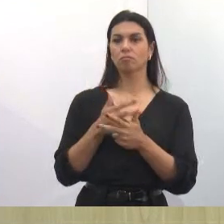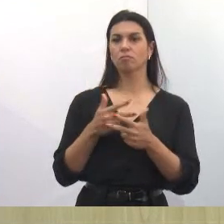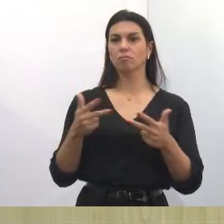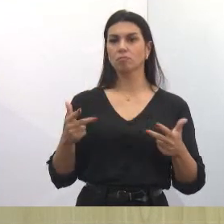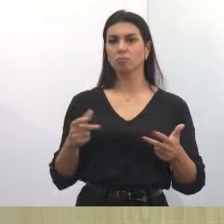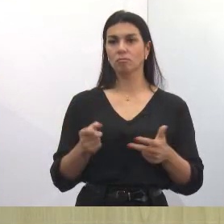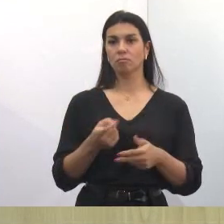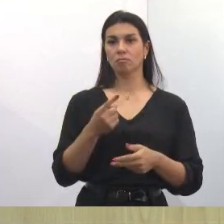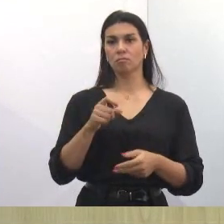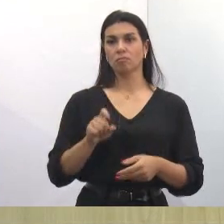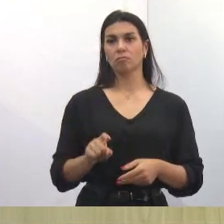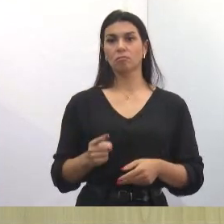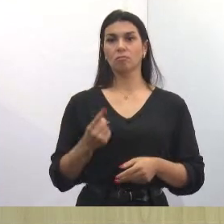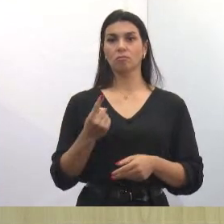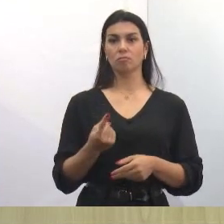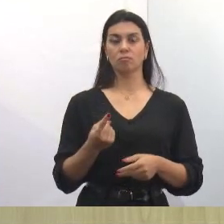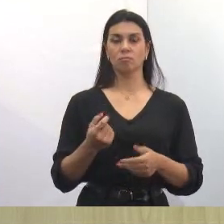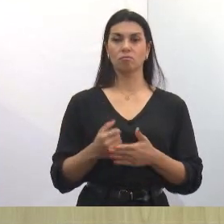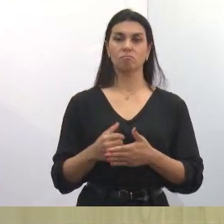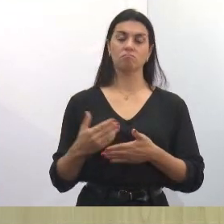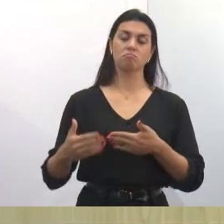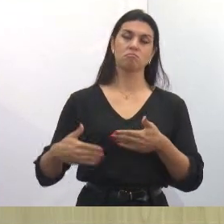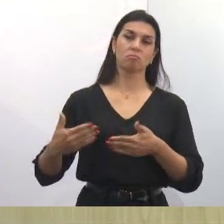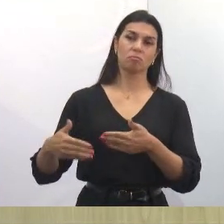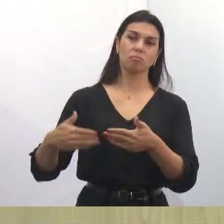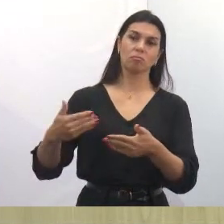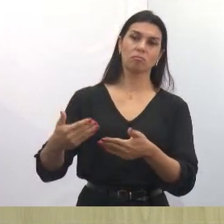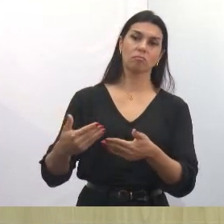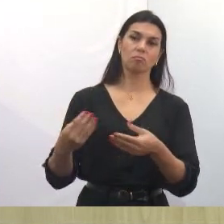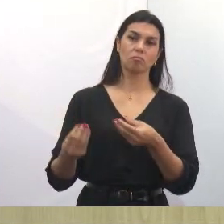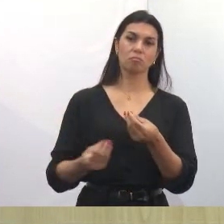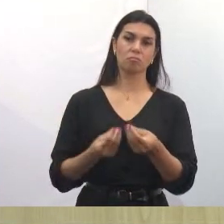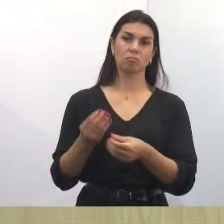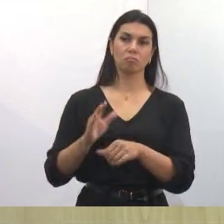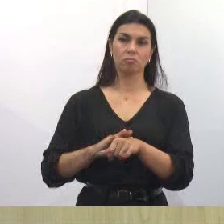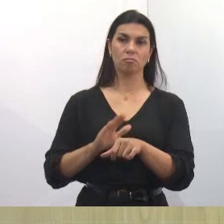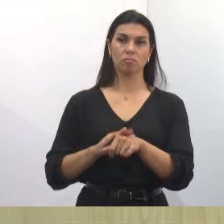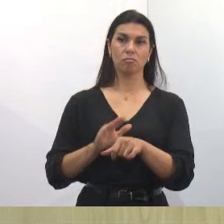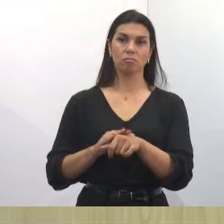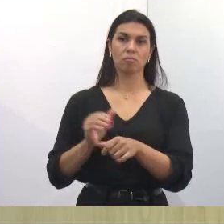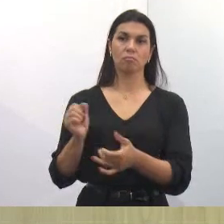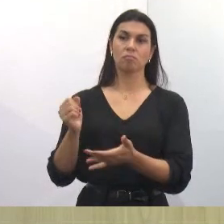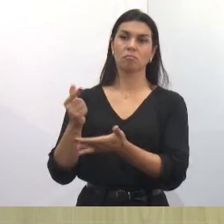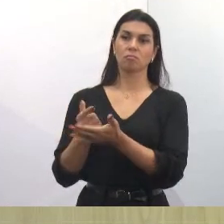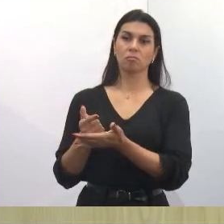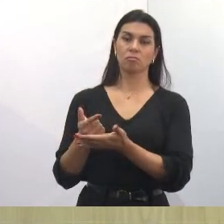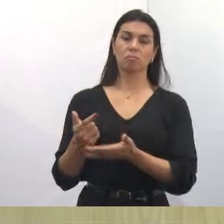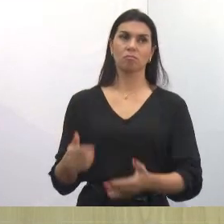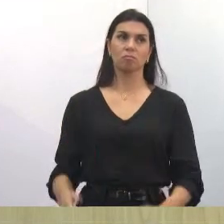1.1. Qual foi o processo para a aquisição dessas rações?